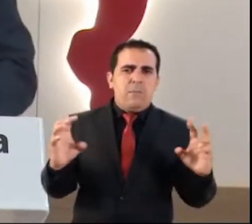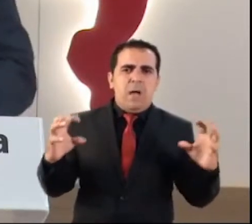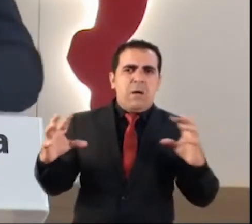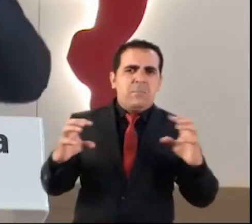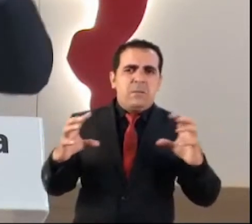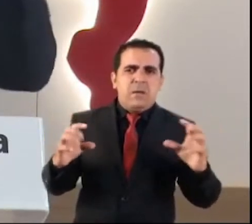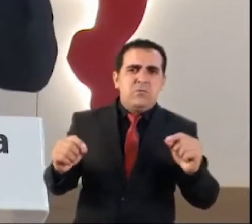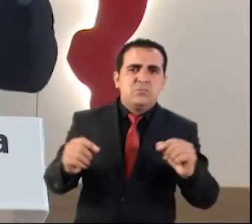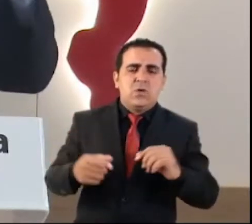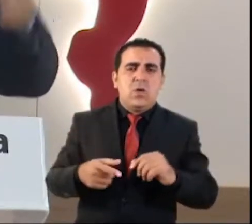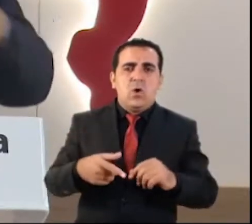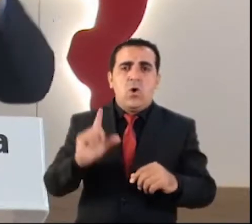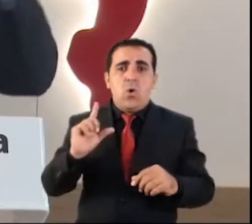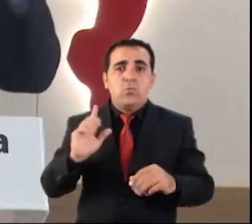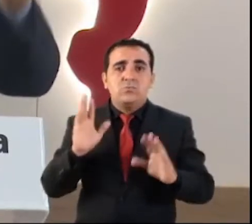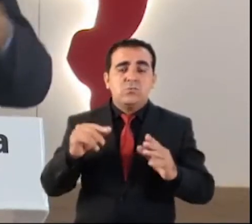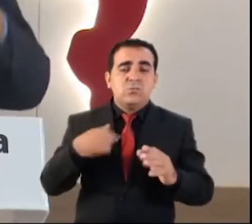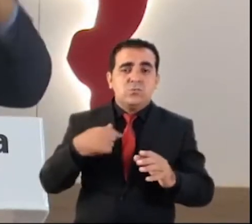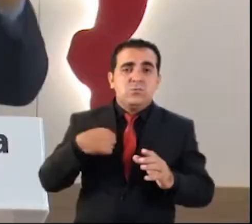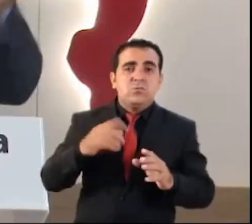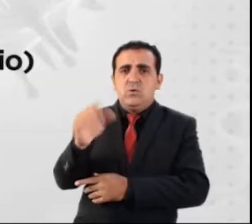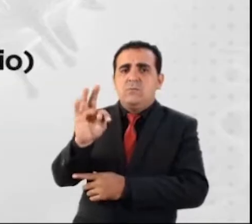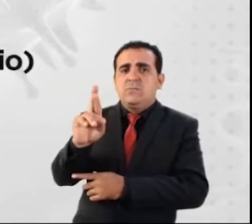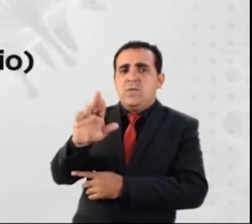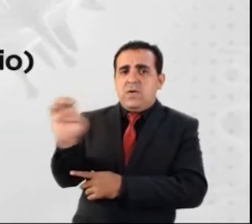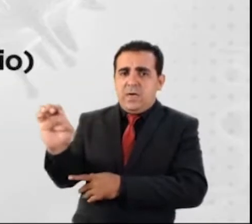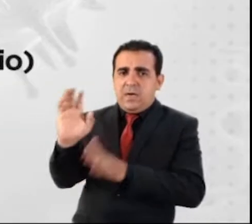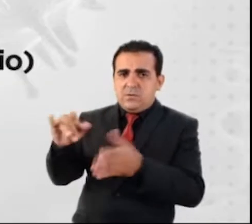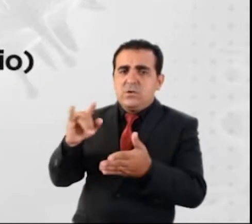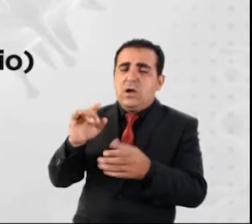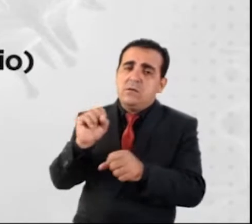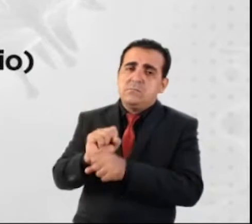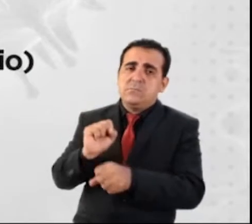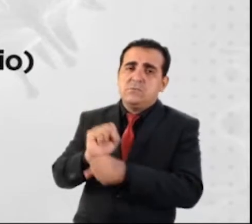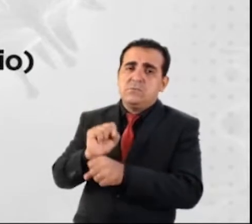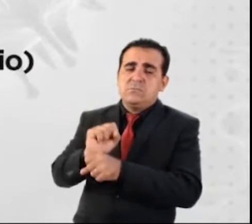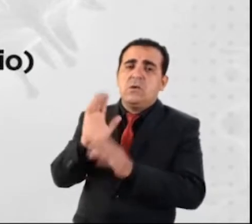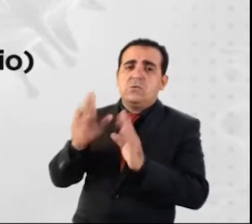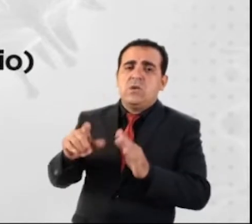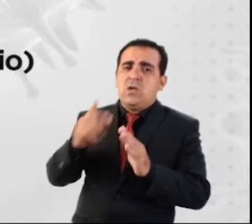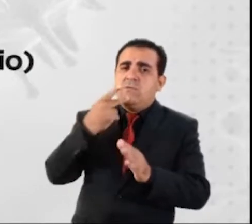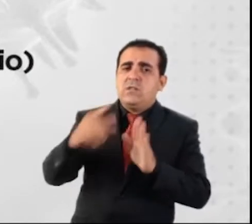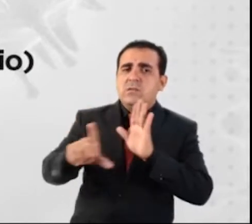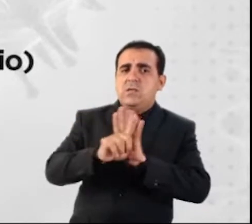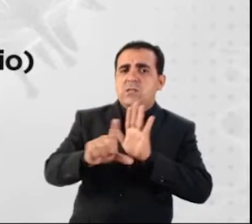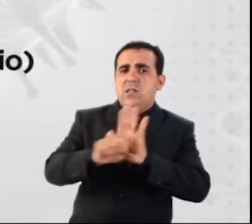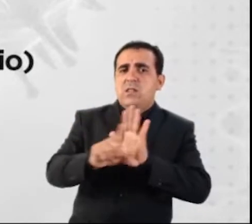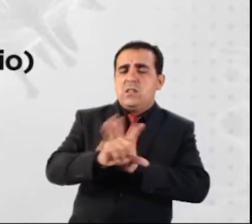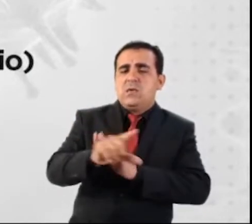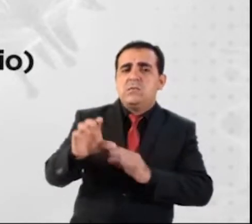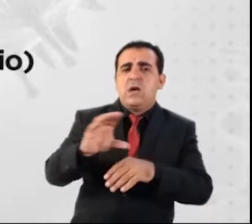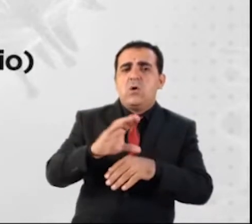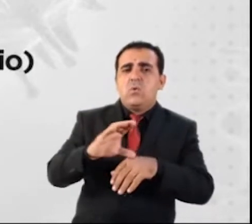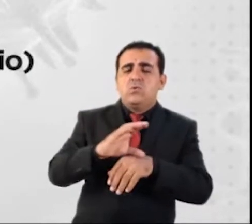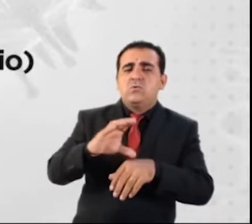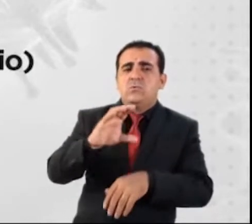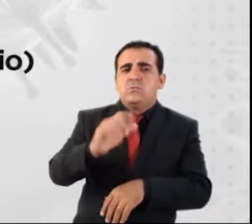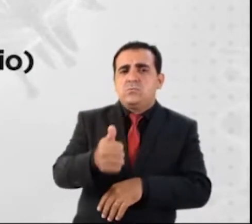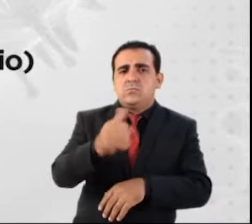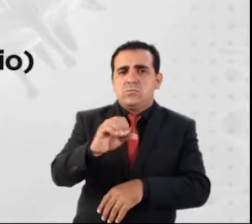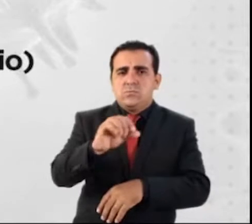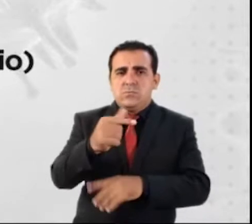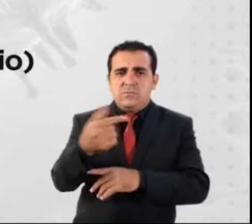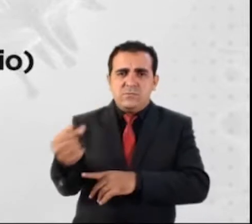que não cabe ao estado esse tipo de monitoramento Como já informamos a luz da emenda concessionar o 107 e da Lei